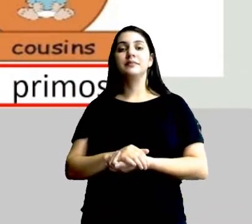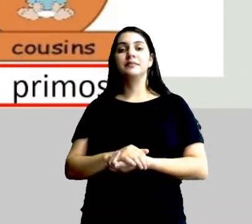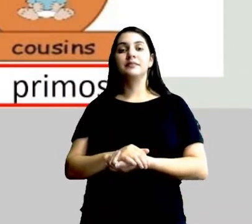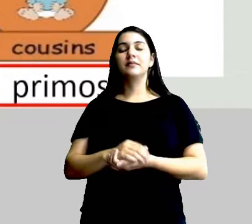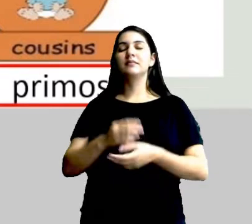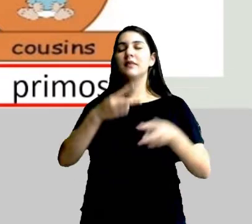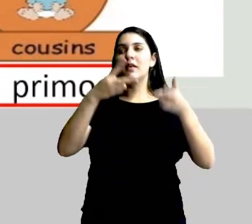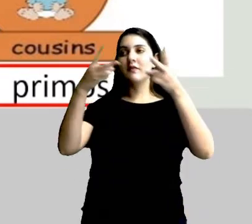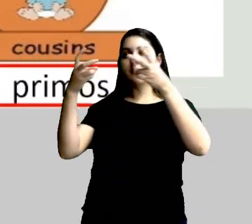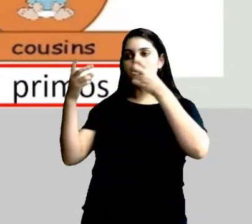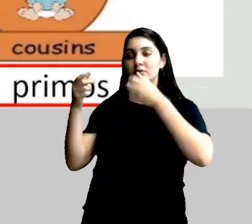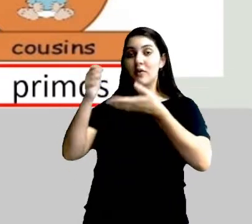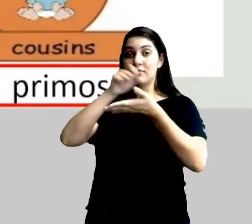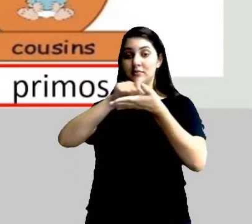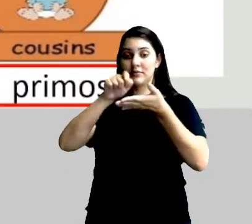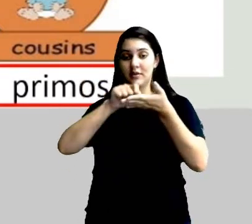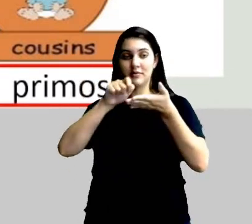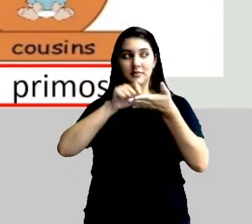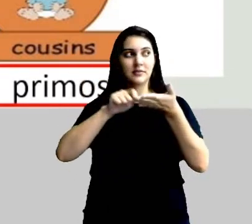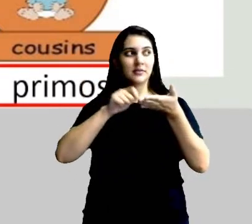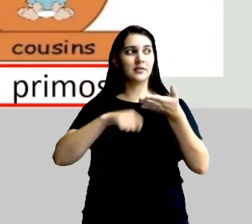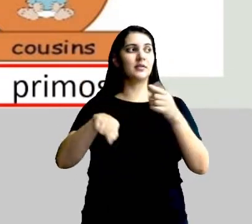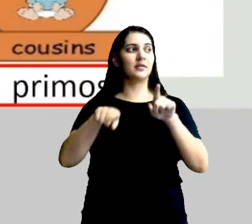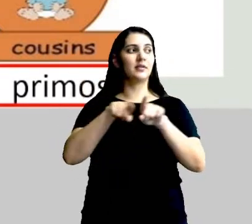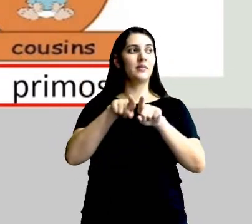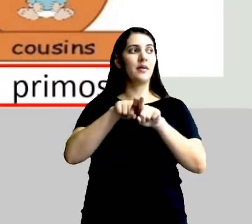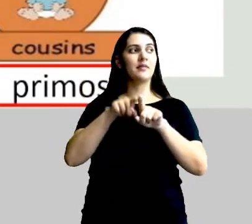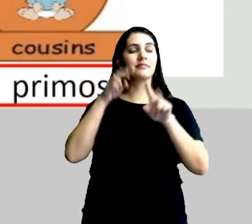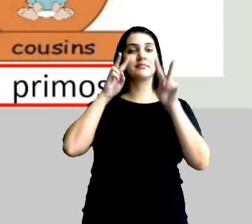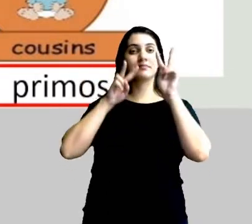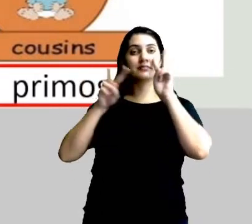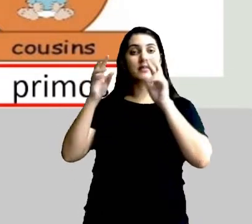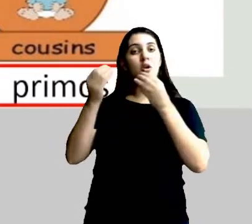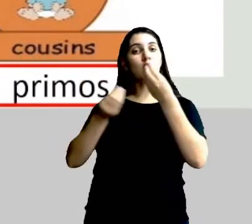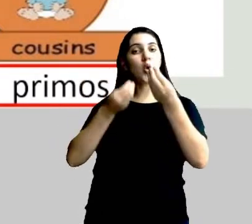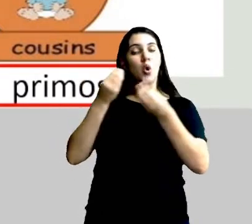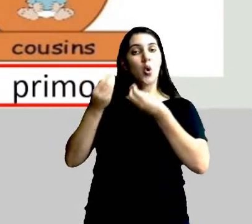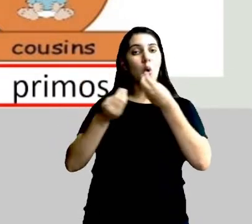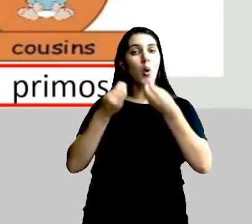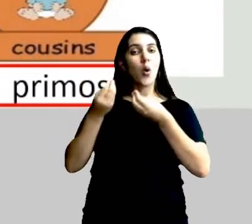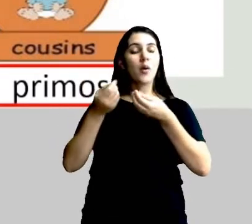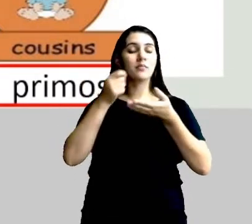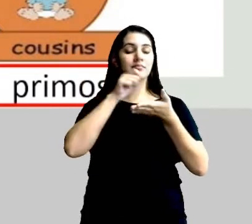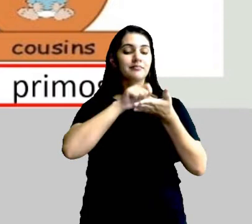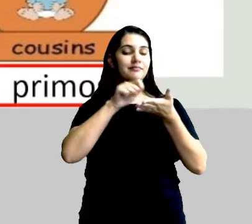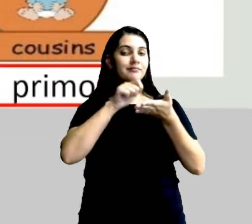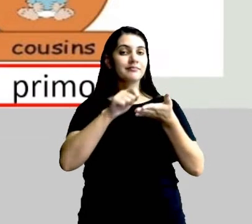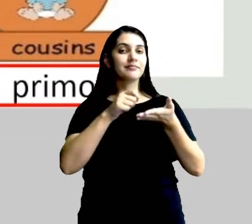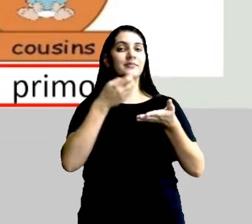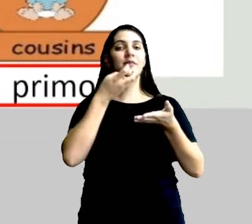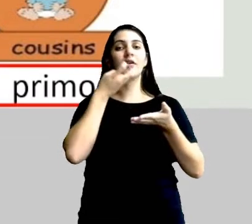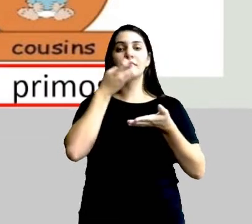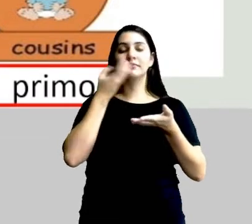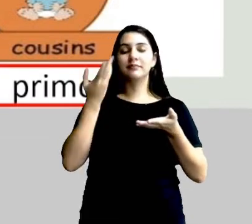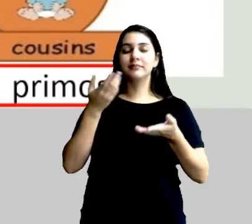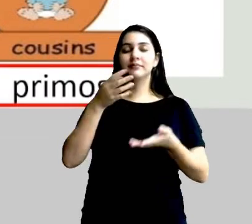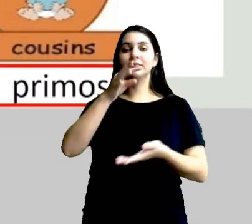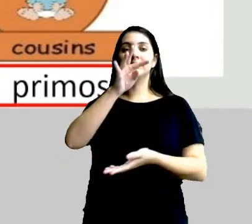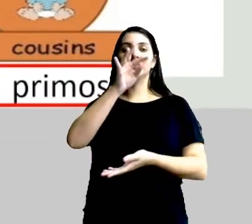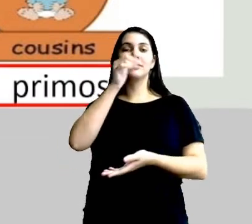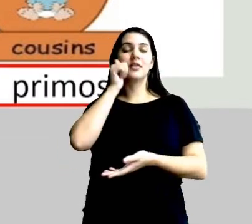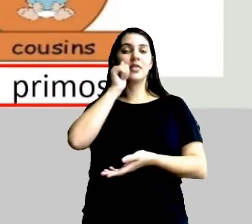aunt. Então, observa bem a escrita e observa também como a gente pronuncia. Uncle, tio,